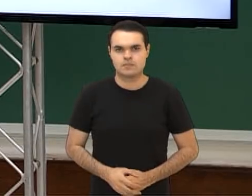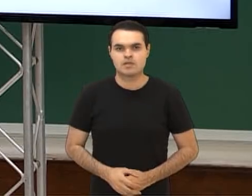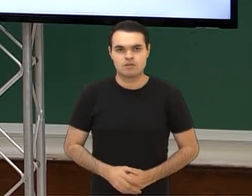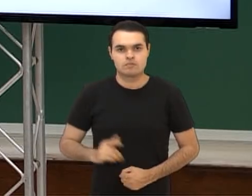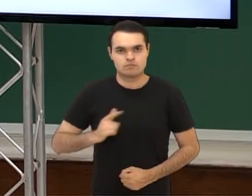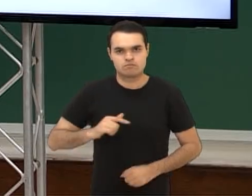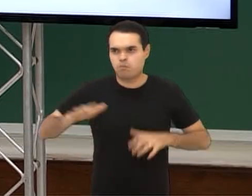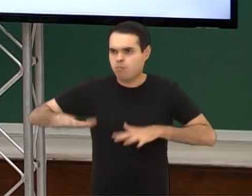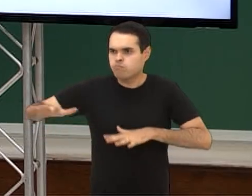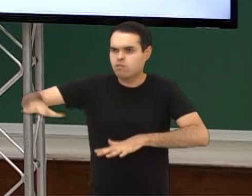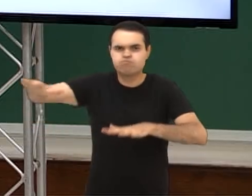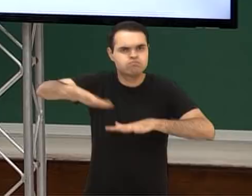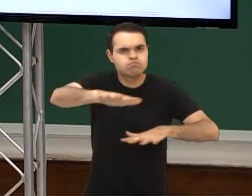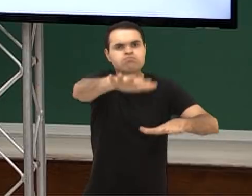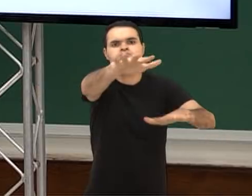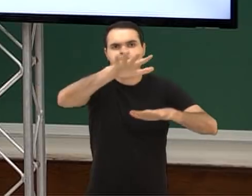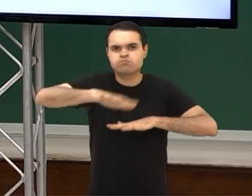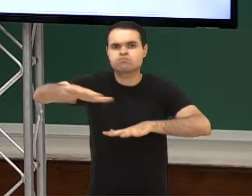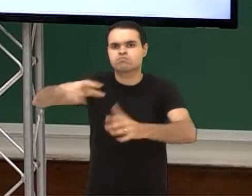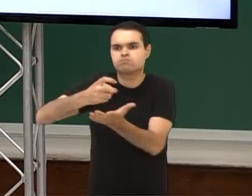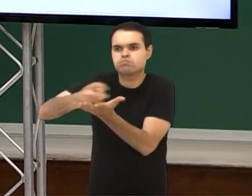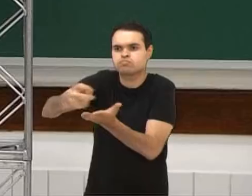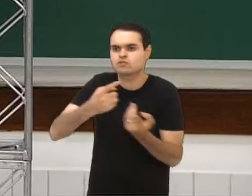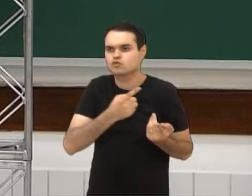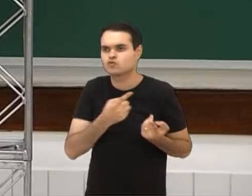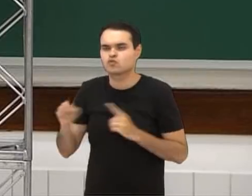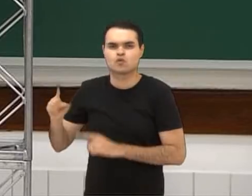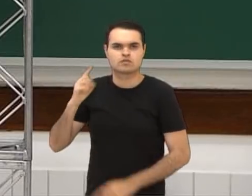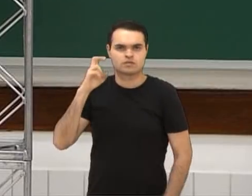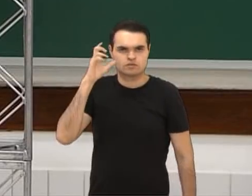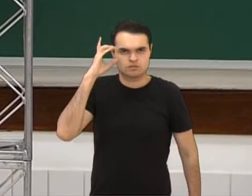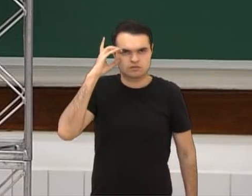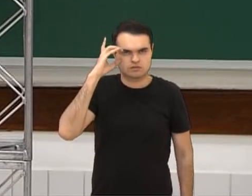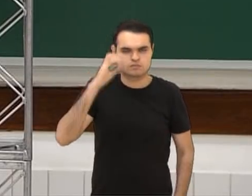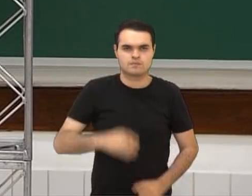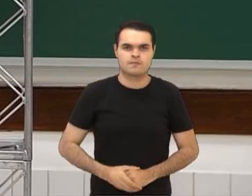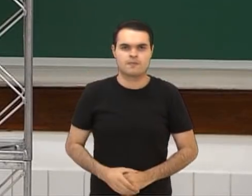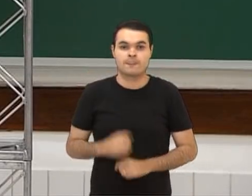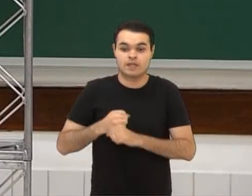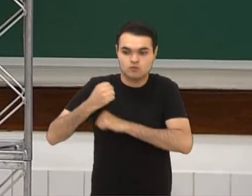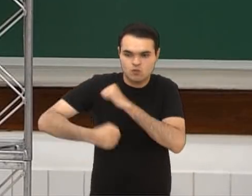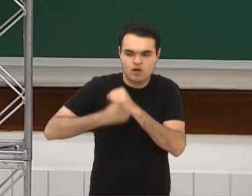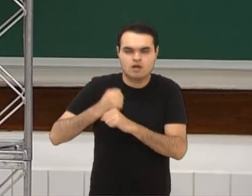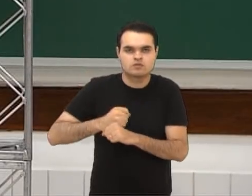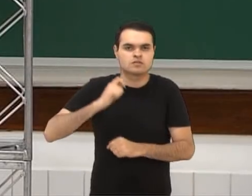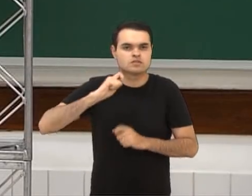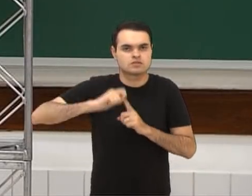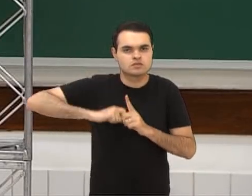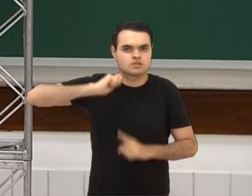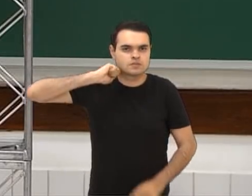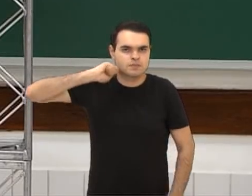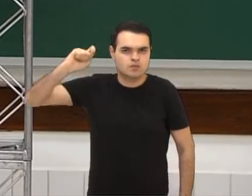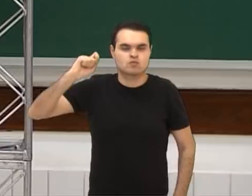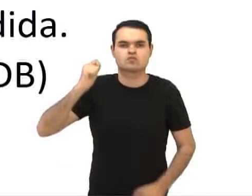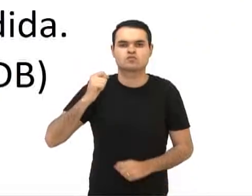muita força nesse processo de impeachment da Dilma. E, no ano de abril de